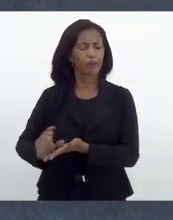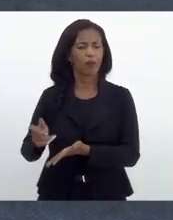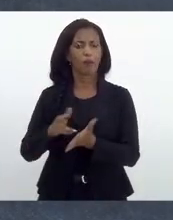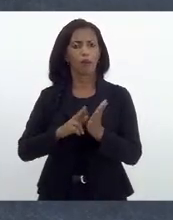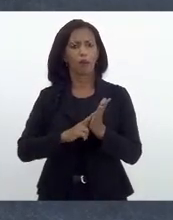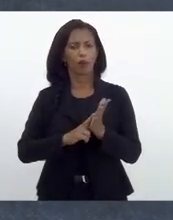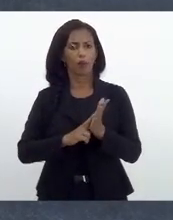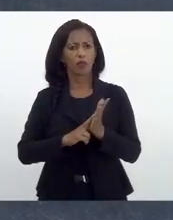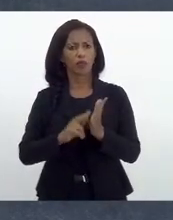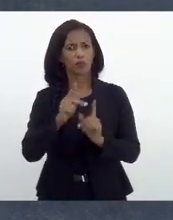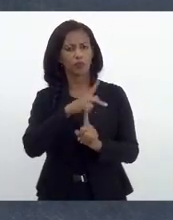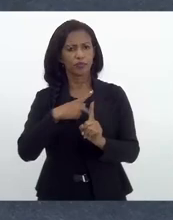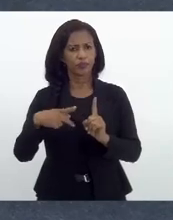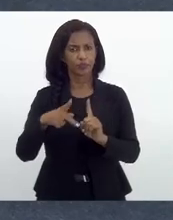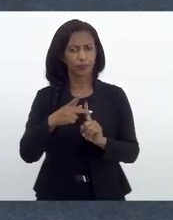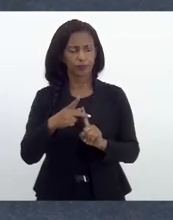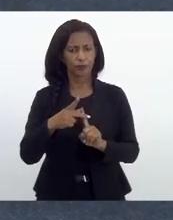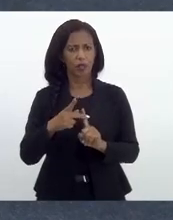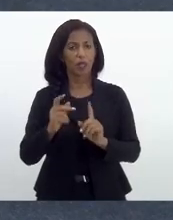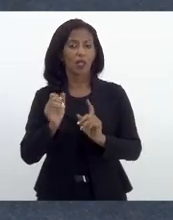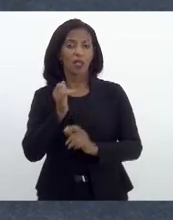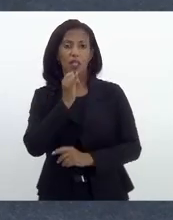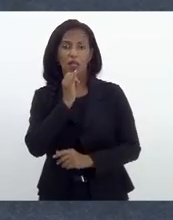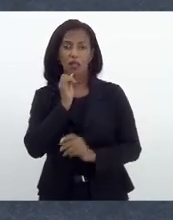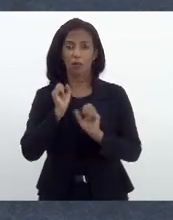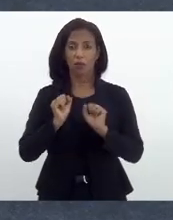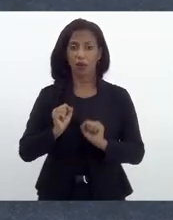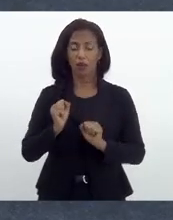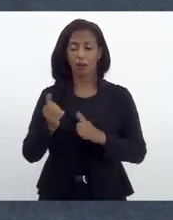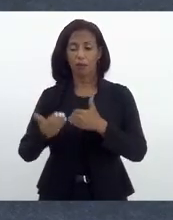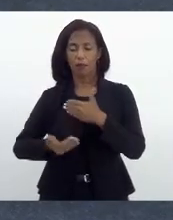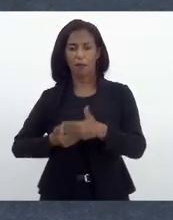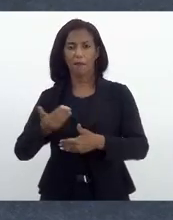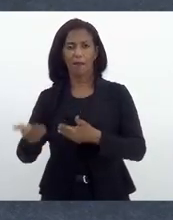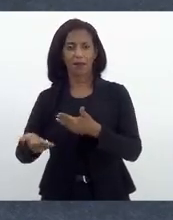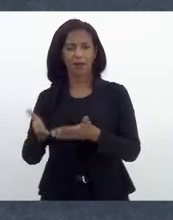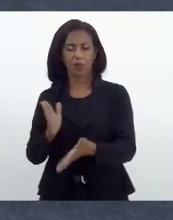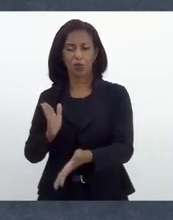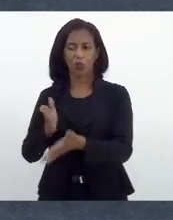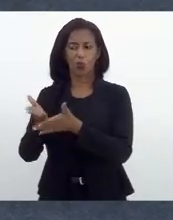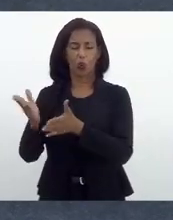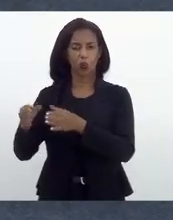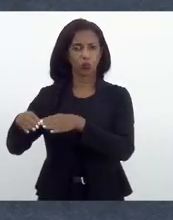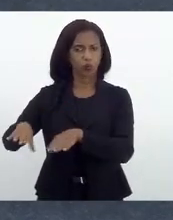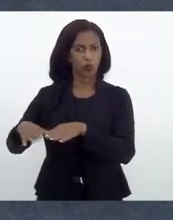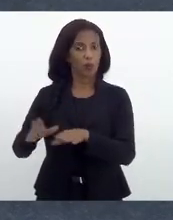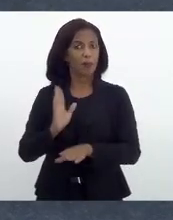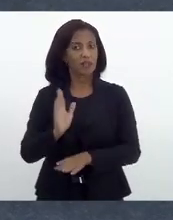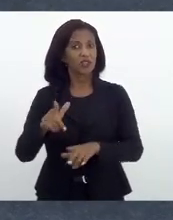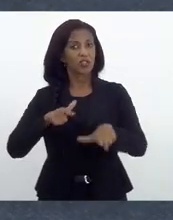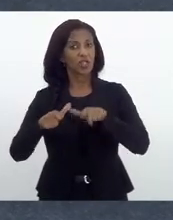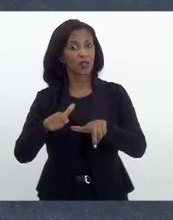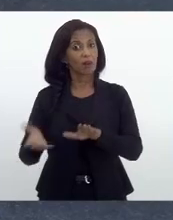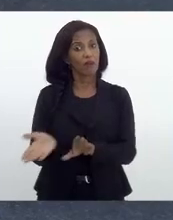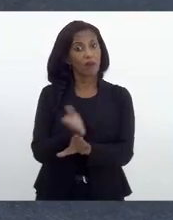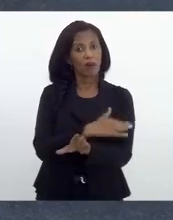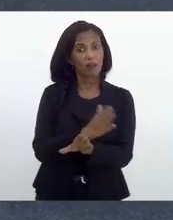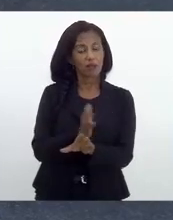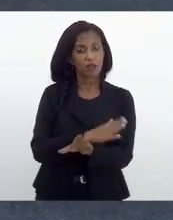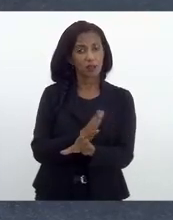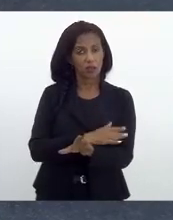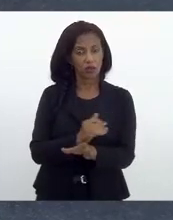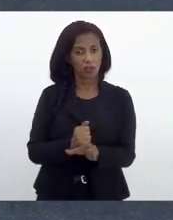o regime geral da previdência ele por exemplo ele passa num concurso mas ele já trabalhava anteriormente